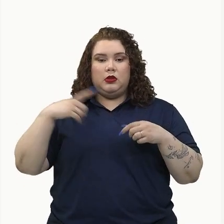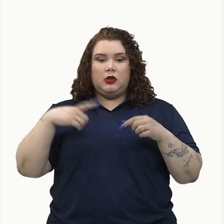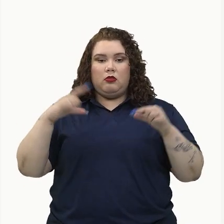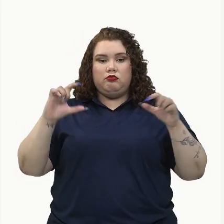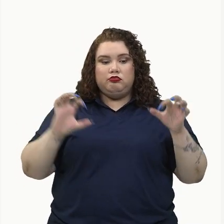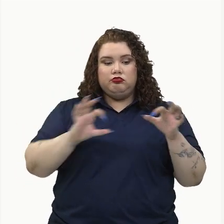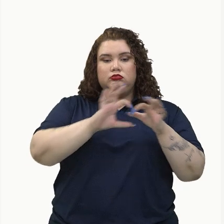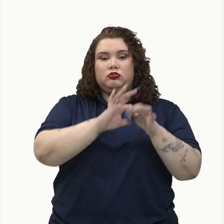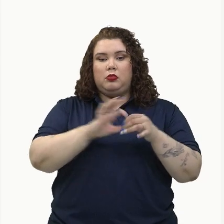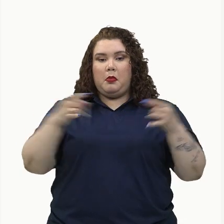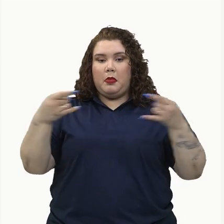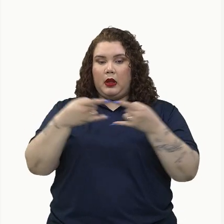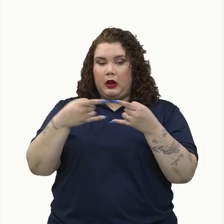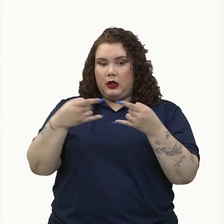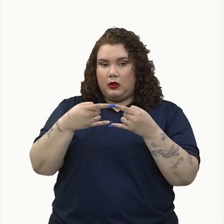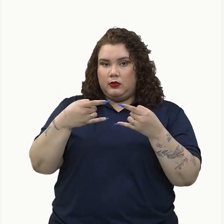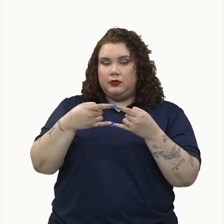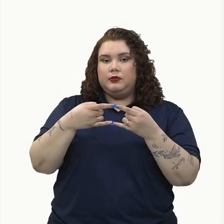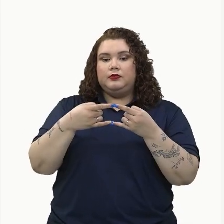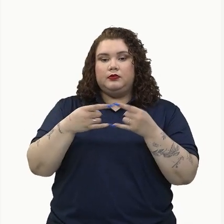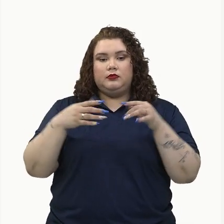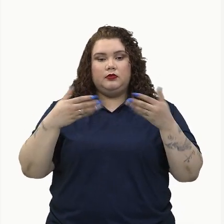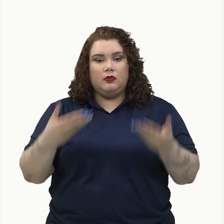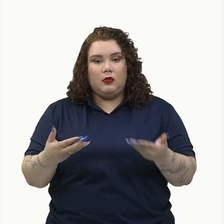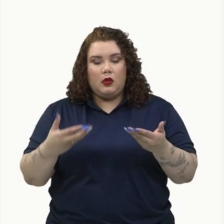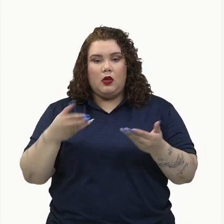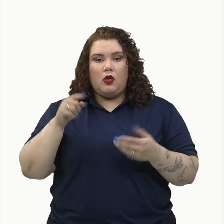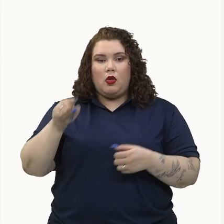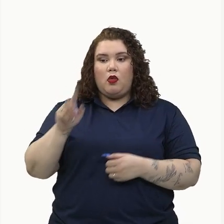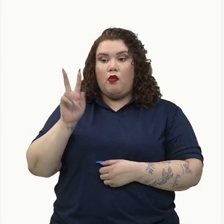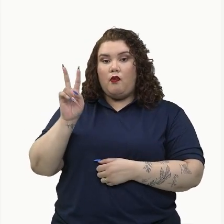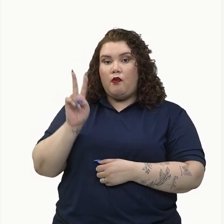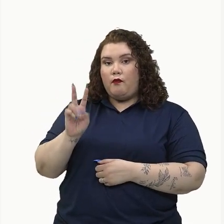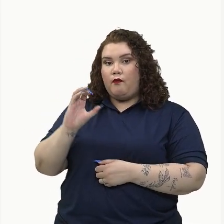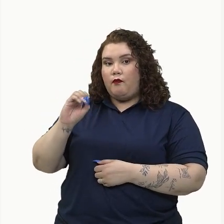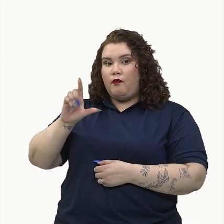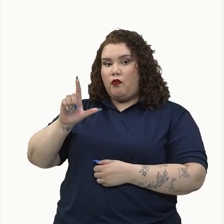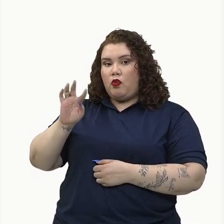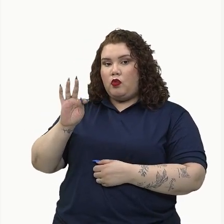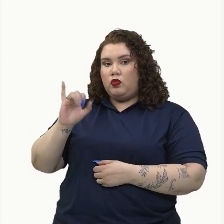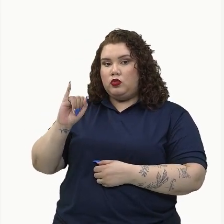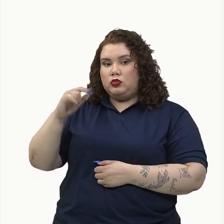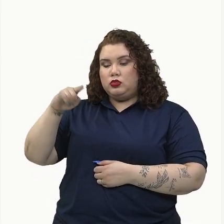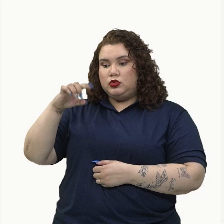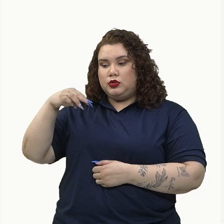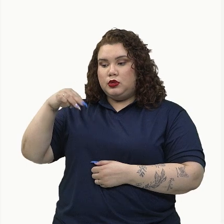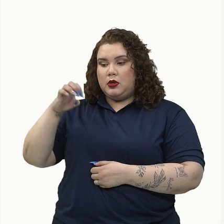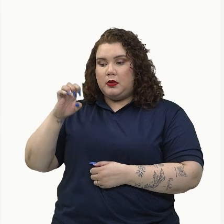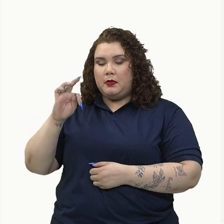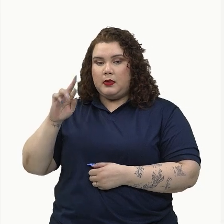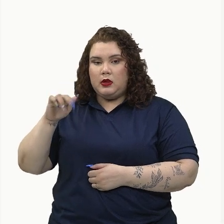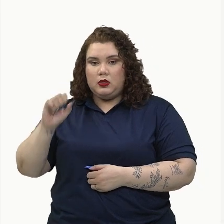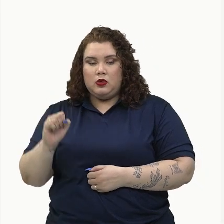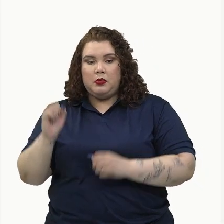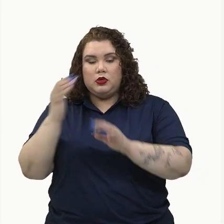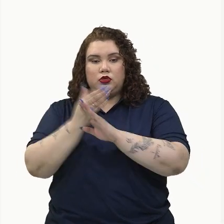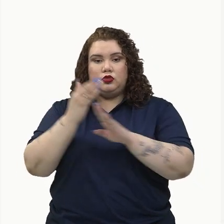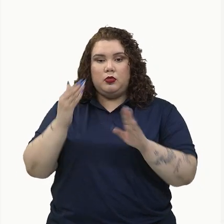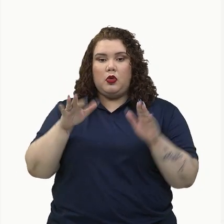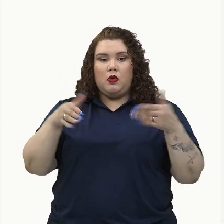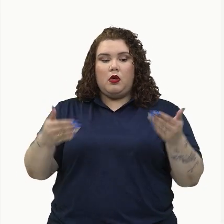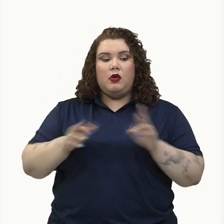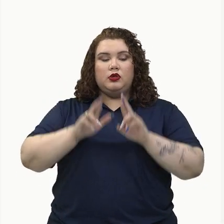sempre em paralelo. Logo, voltímetros eu uso para determinar a diferença